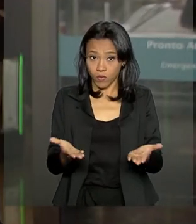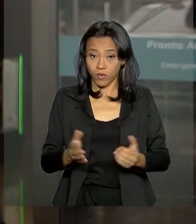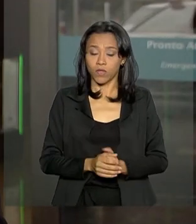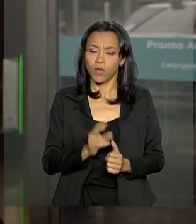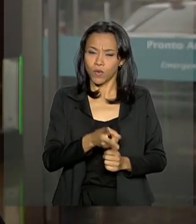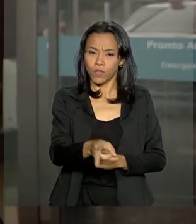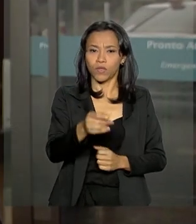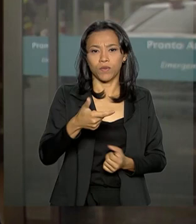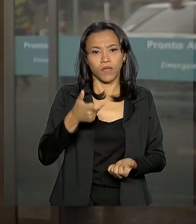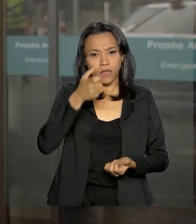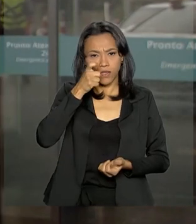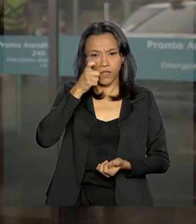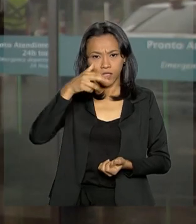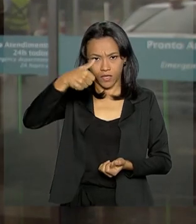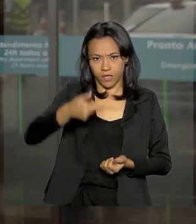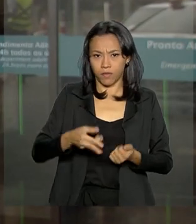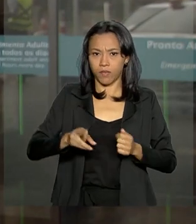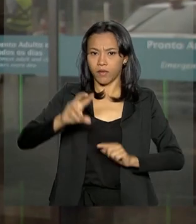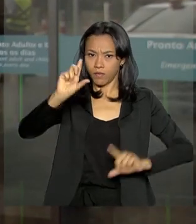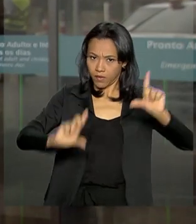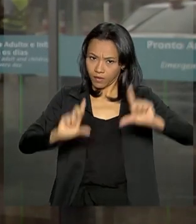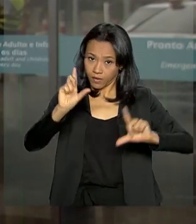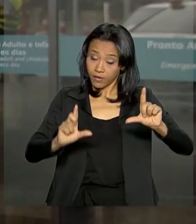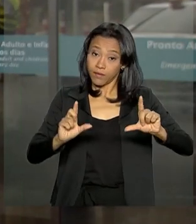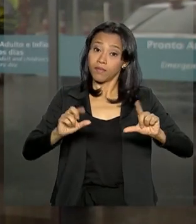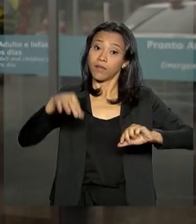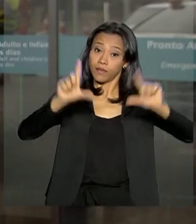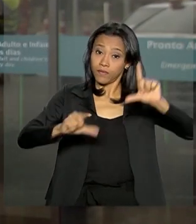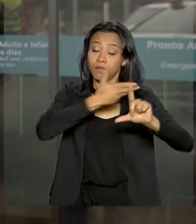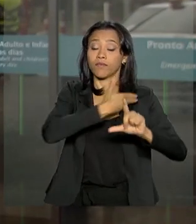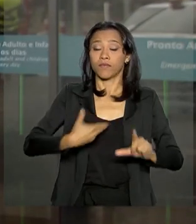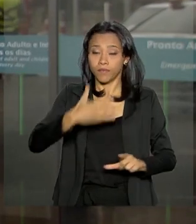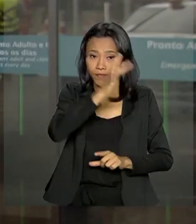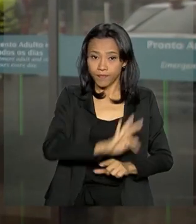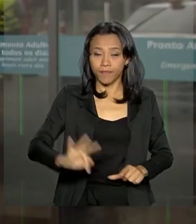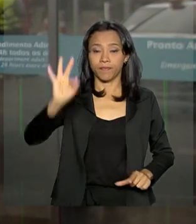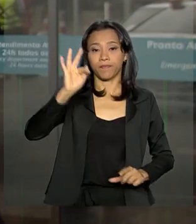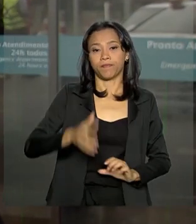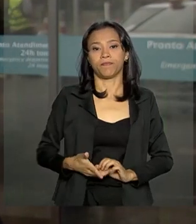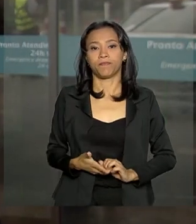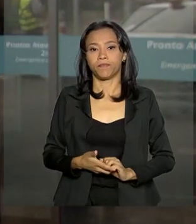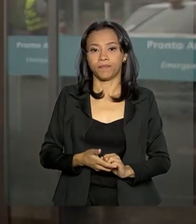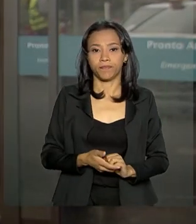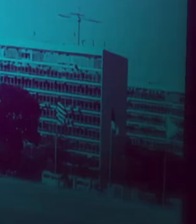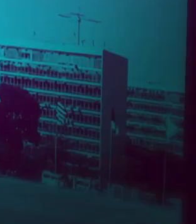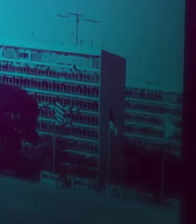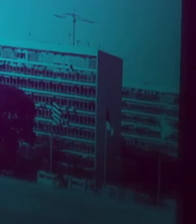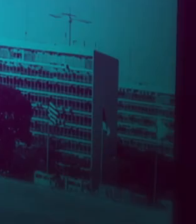Continue acompanhando a programação da TV NBR, a TV do Governo Federal.